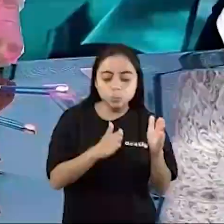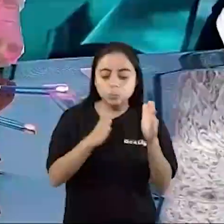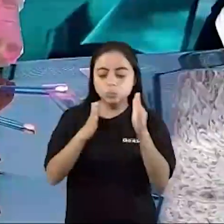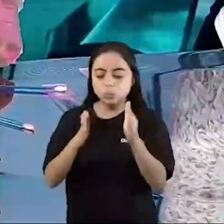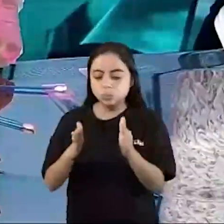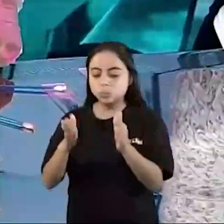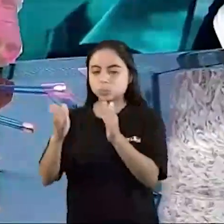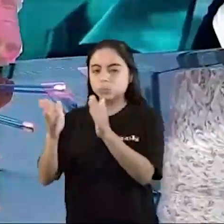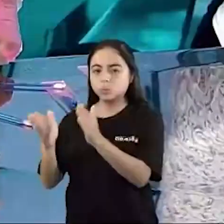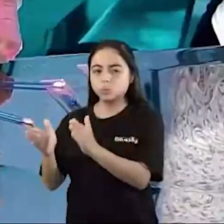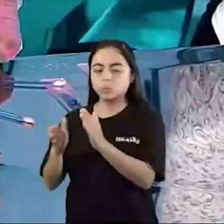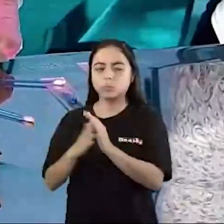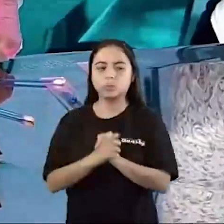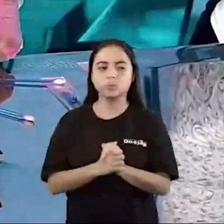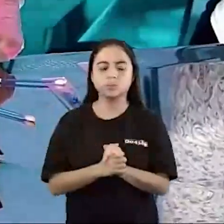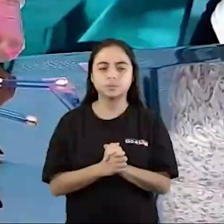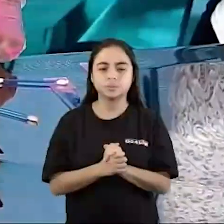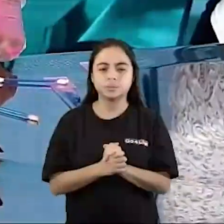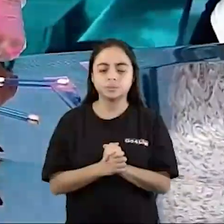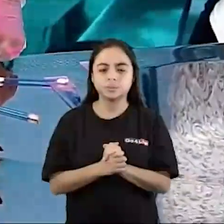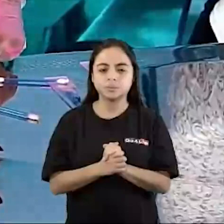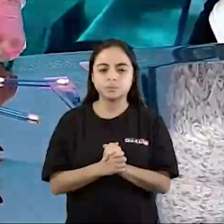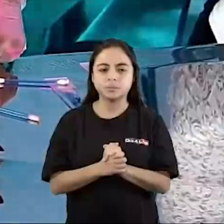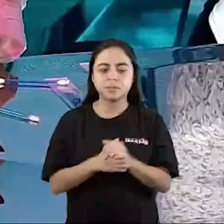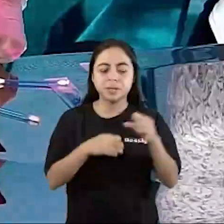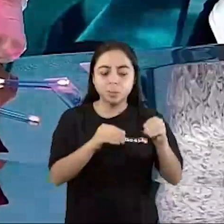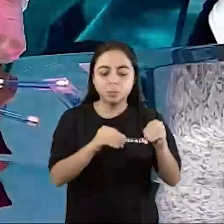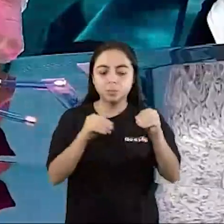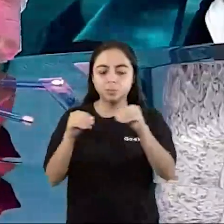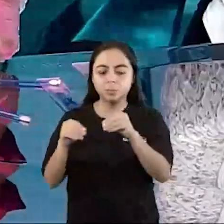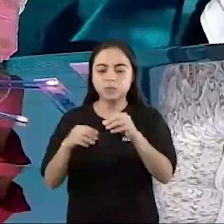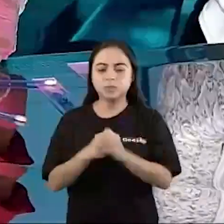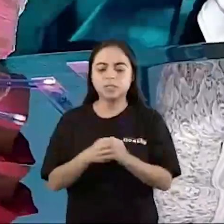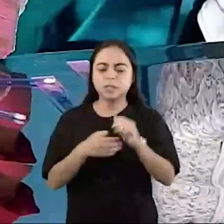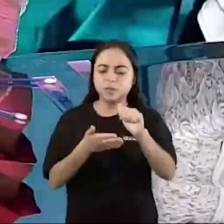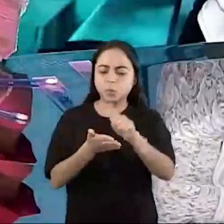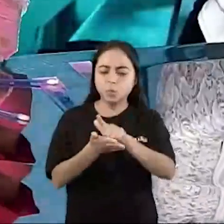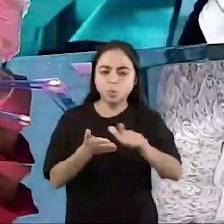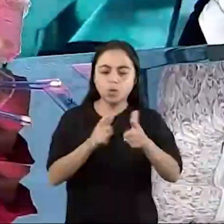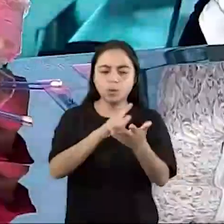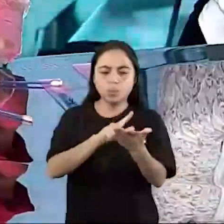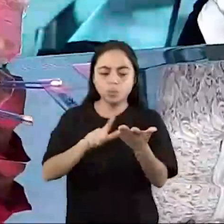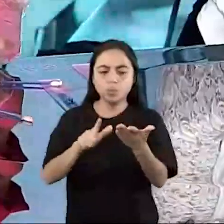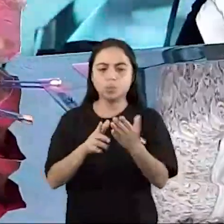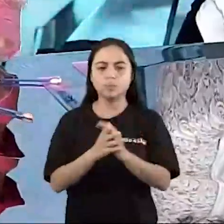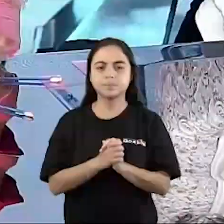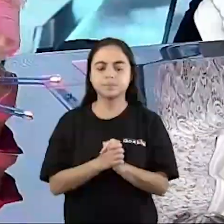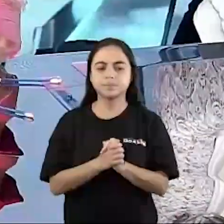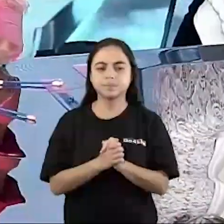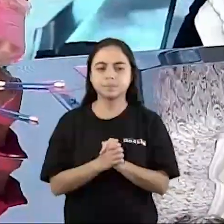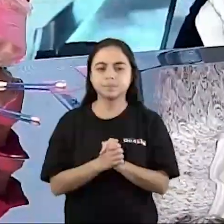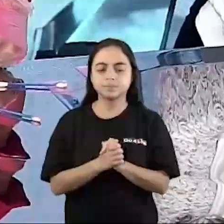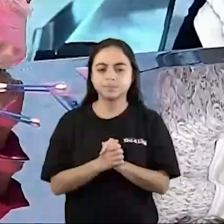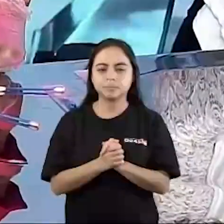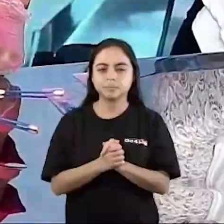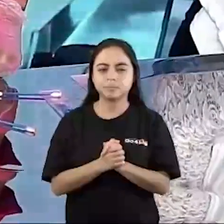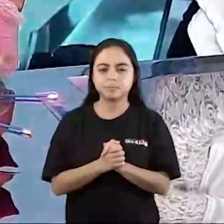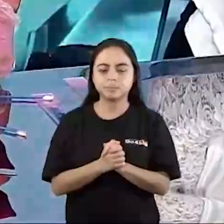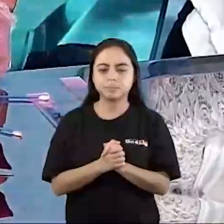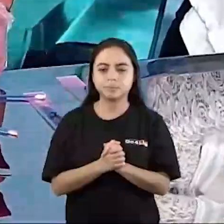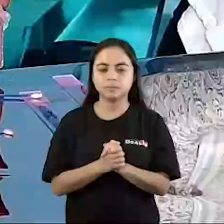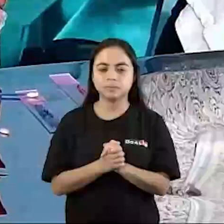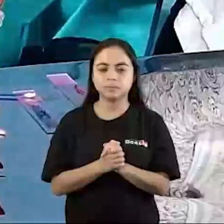das etapas, e vai tirando o excesso.